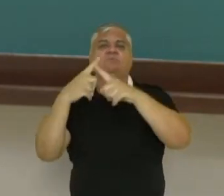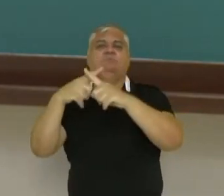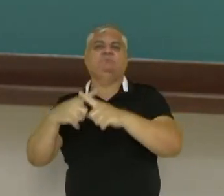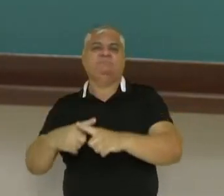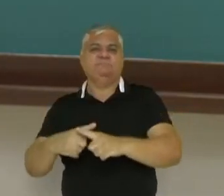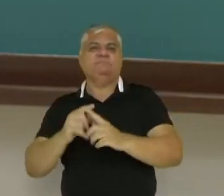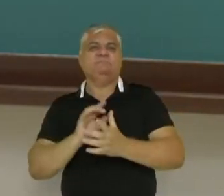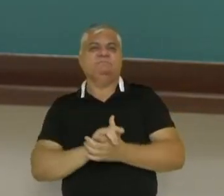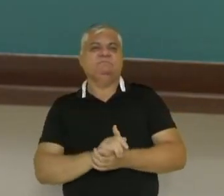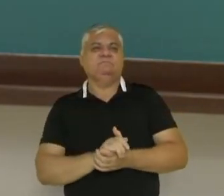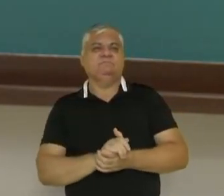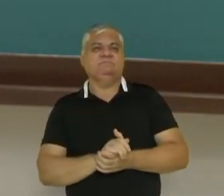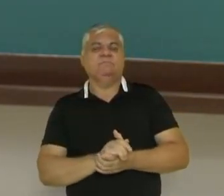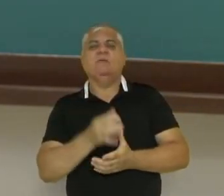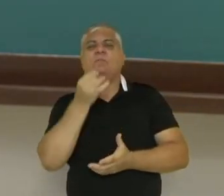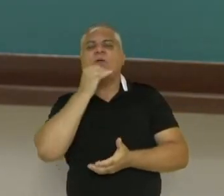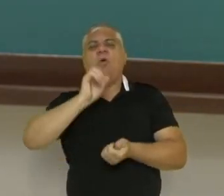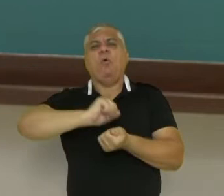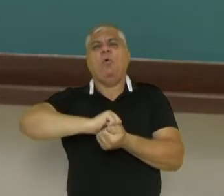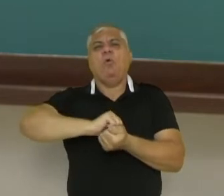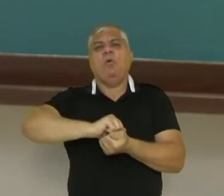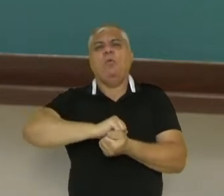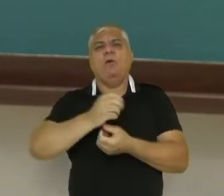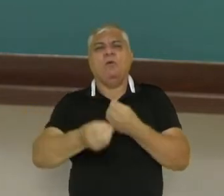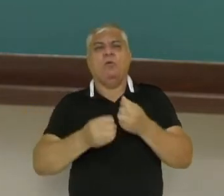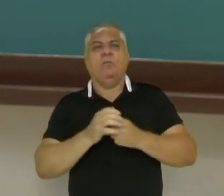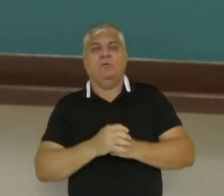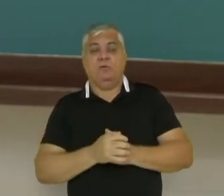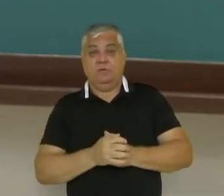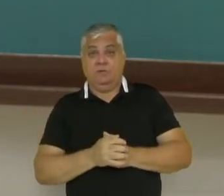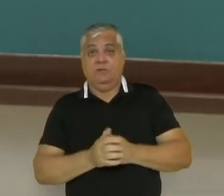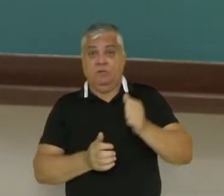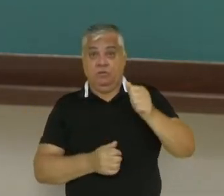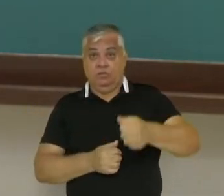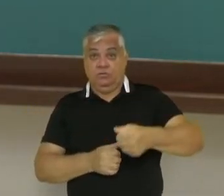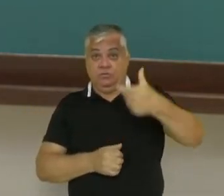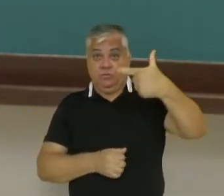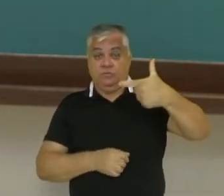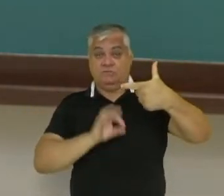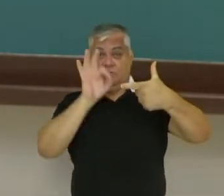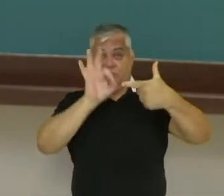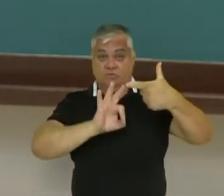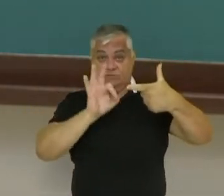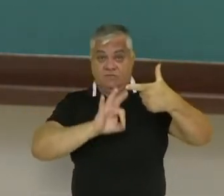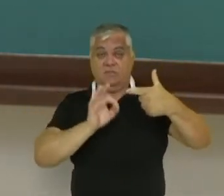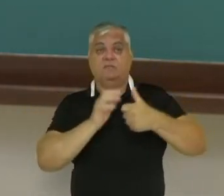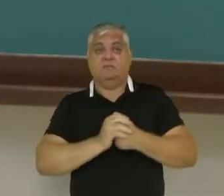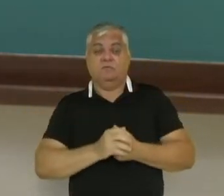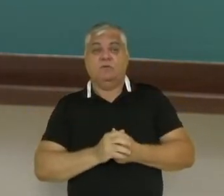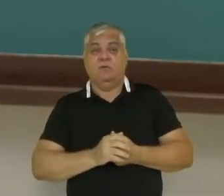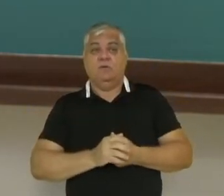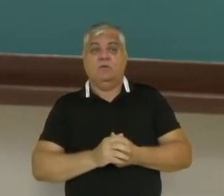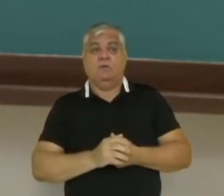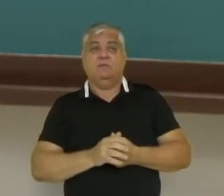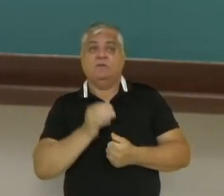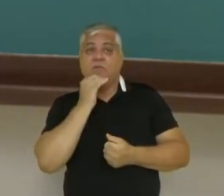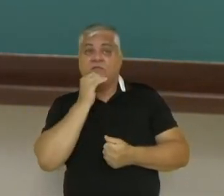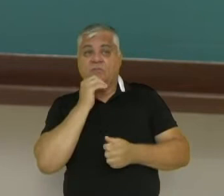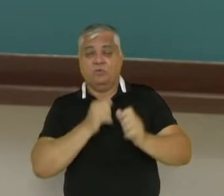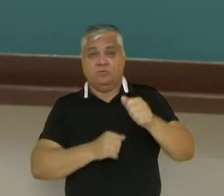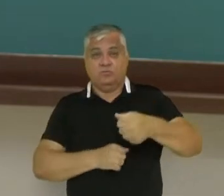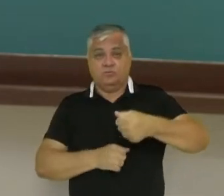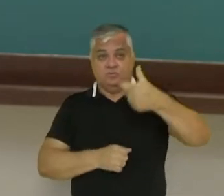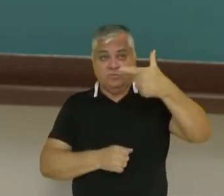multiplicando. Como é que eu faço aqui para descobrir a lavagem de roupa? Bom, eu já sei que o 1% é 1,4, basta eu multiplicar